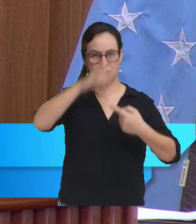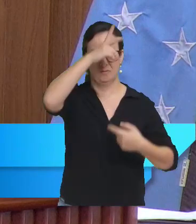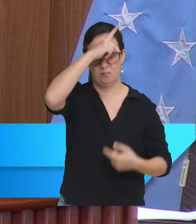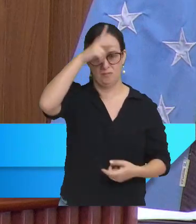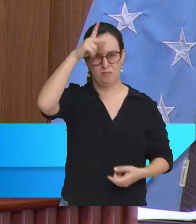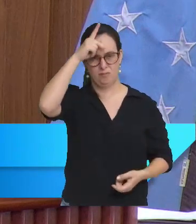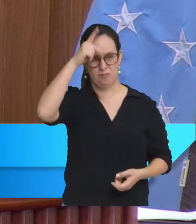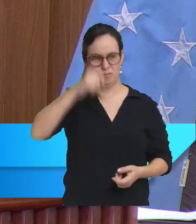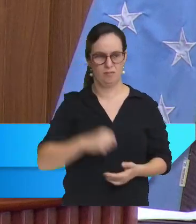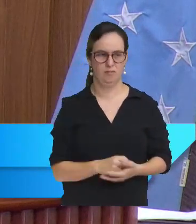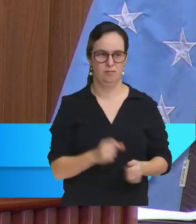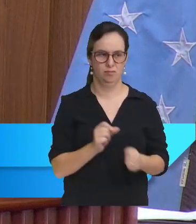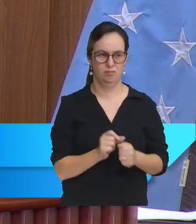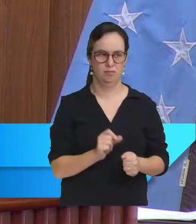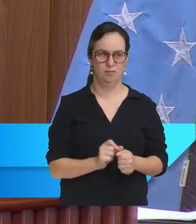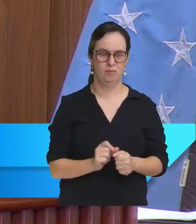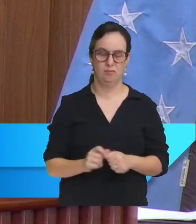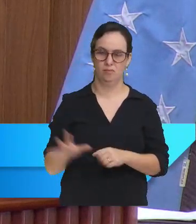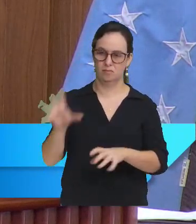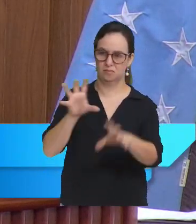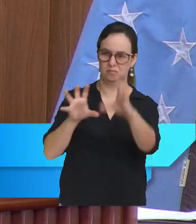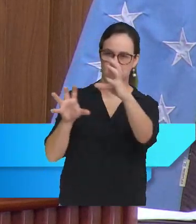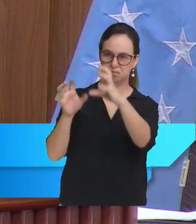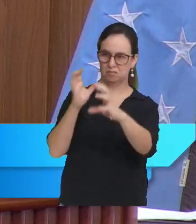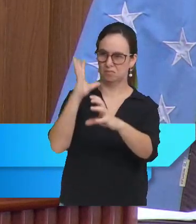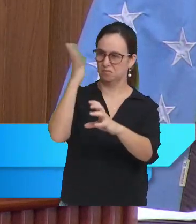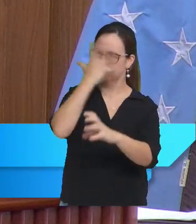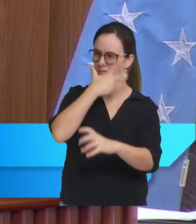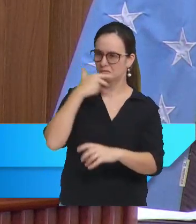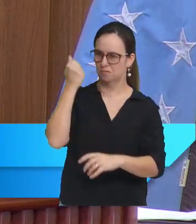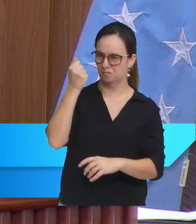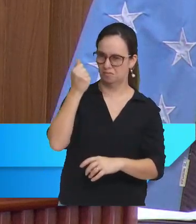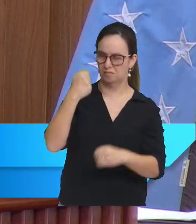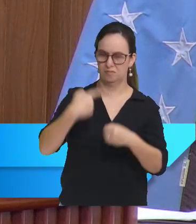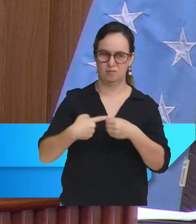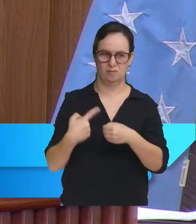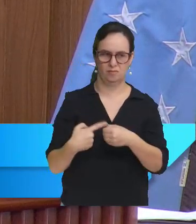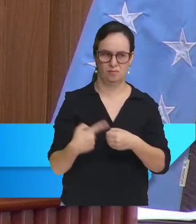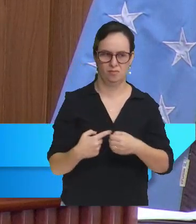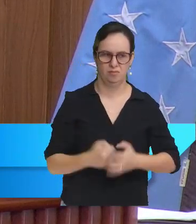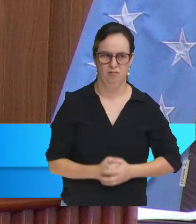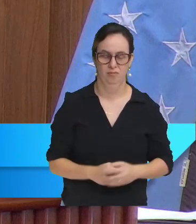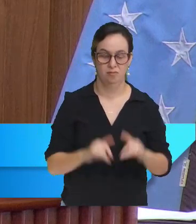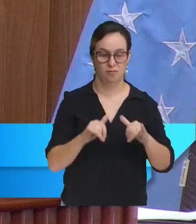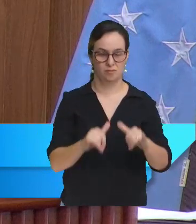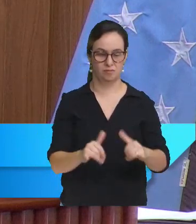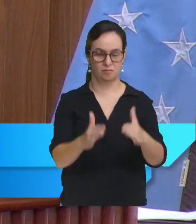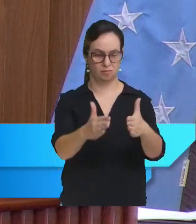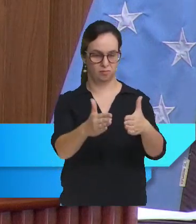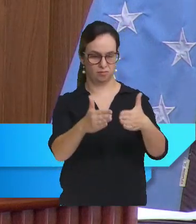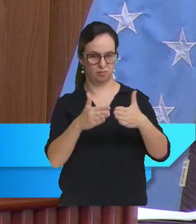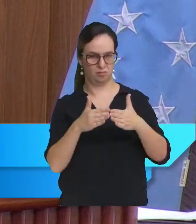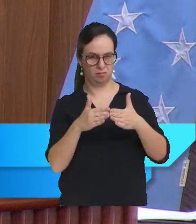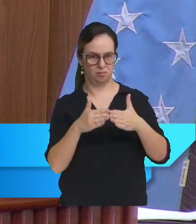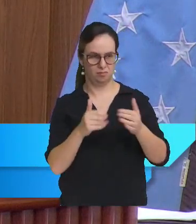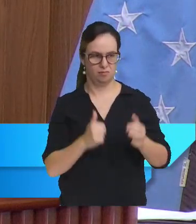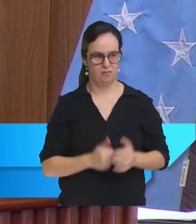uma decoração diferente na nossa cidade. Então, fica aqui o nosso incentivo como